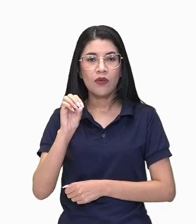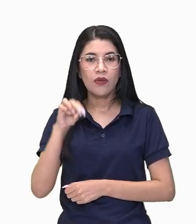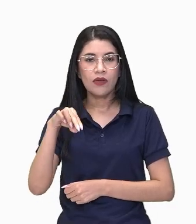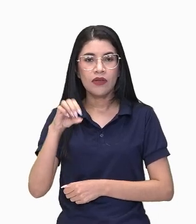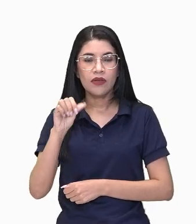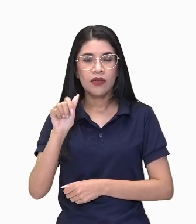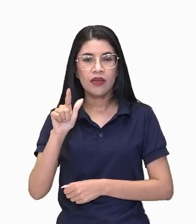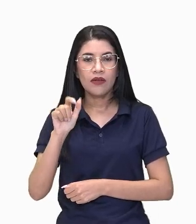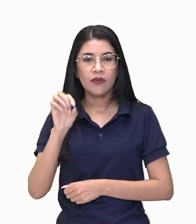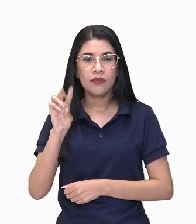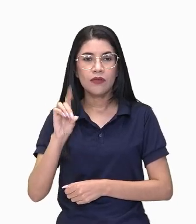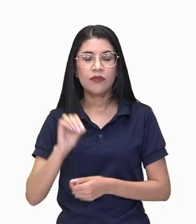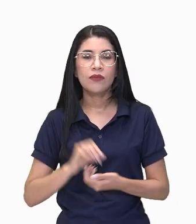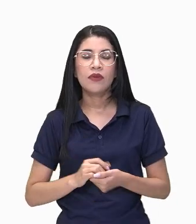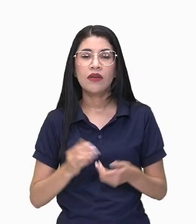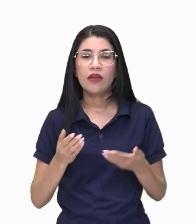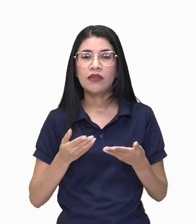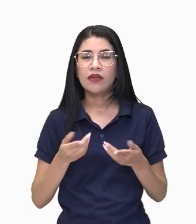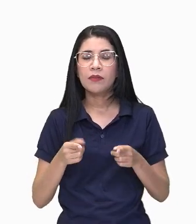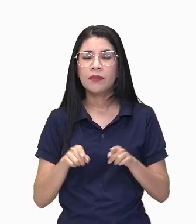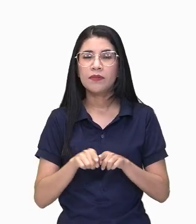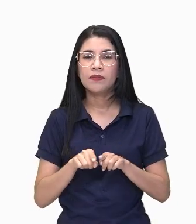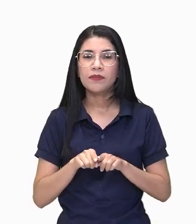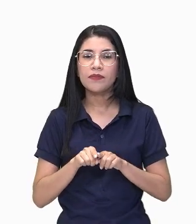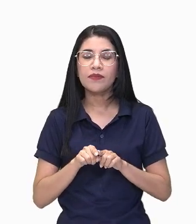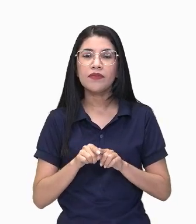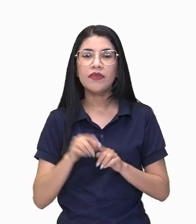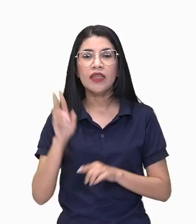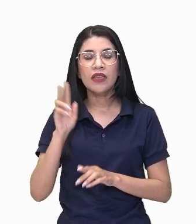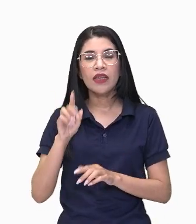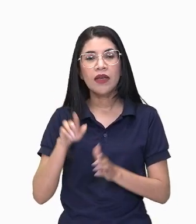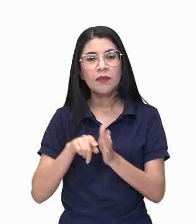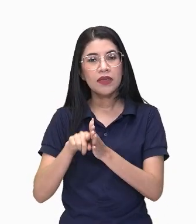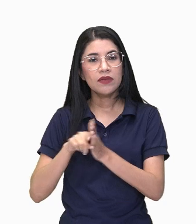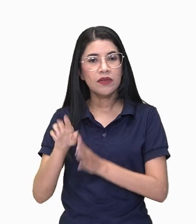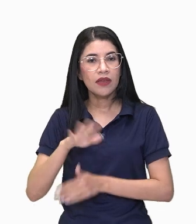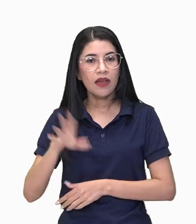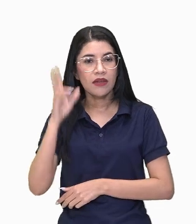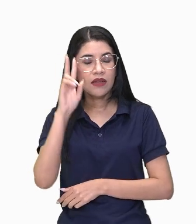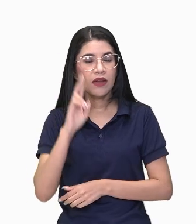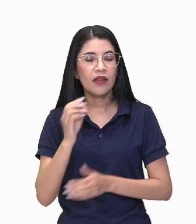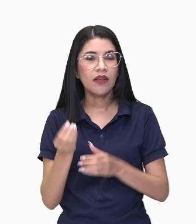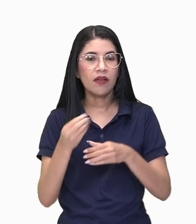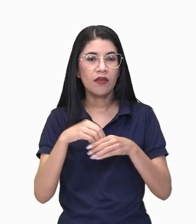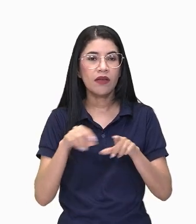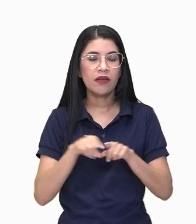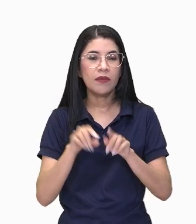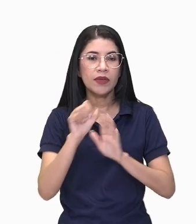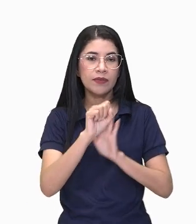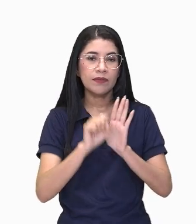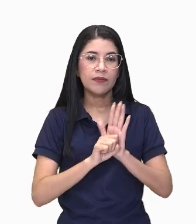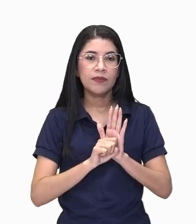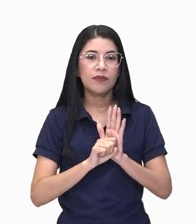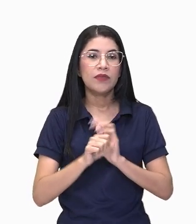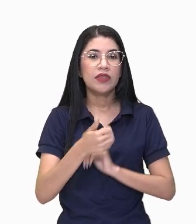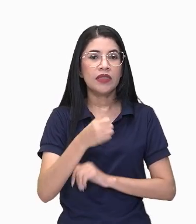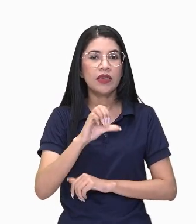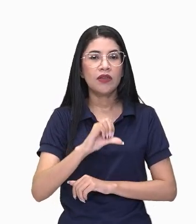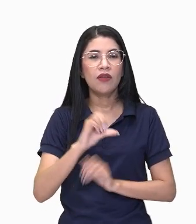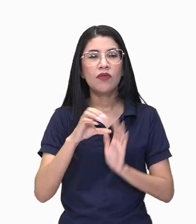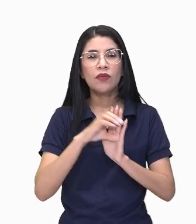Os historiadores incluíram, a partir, então, do século XIX, ao conceito do renascimento,